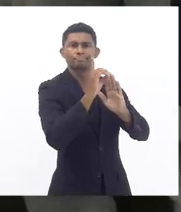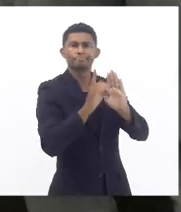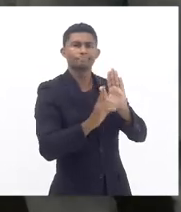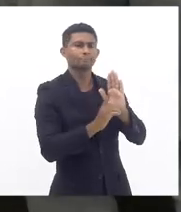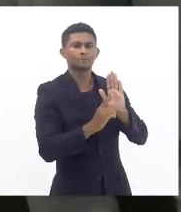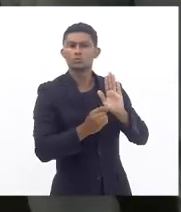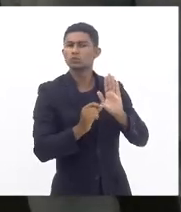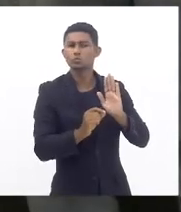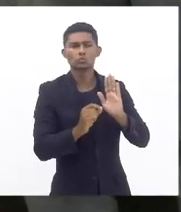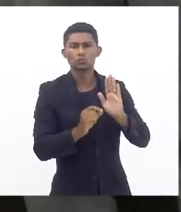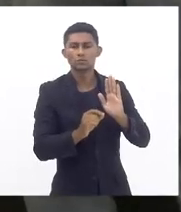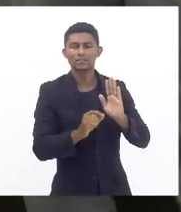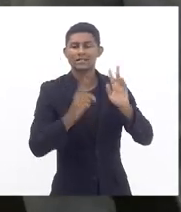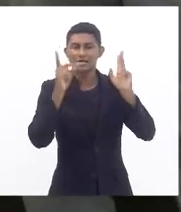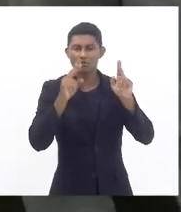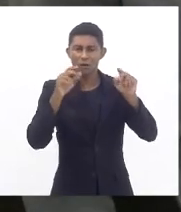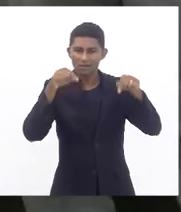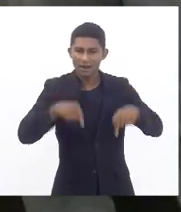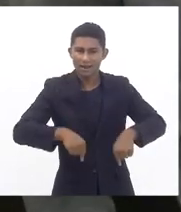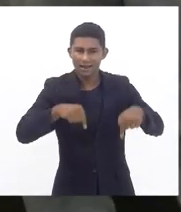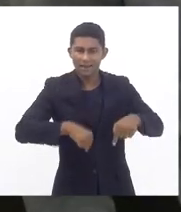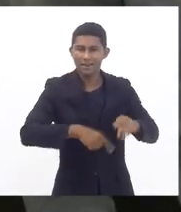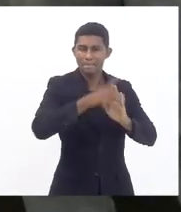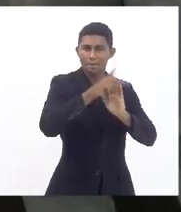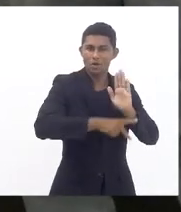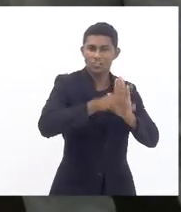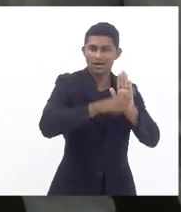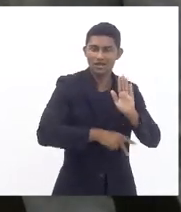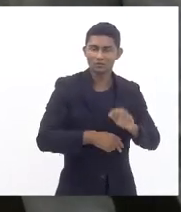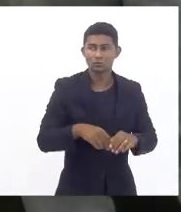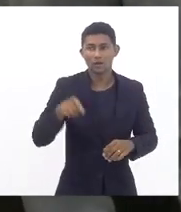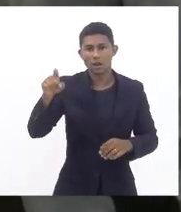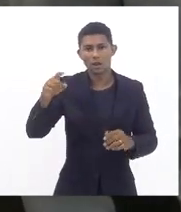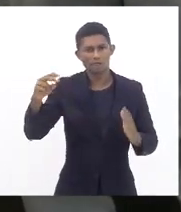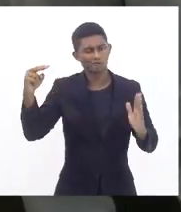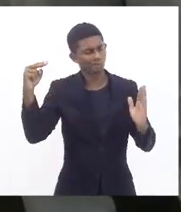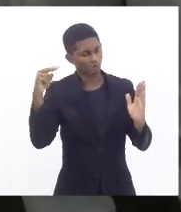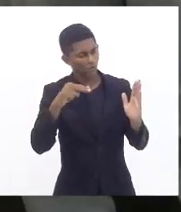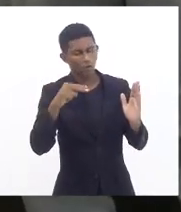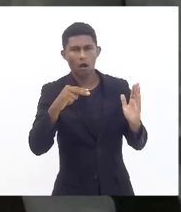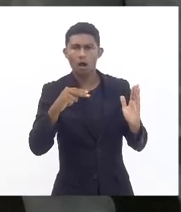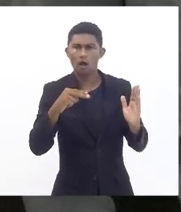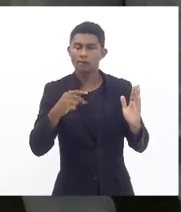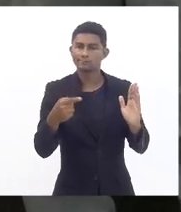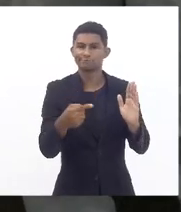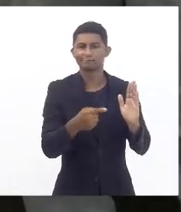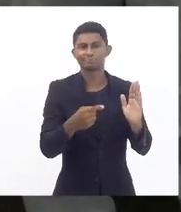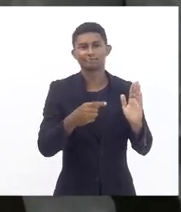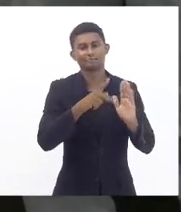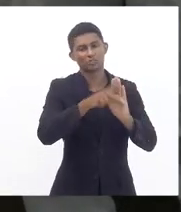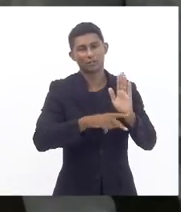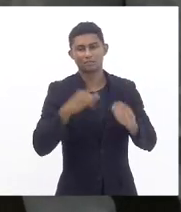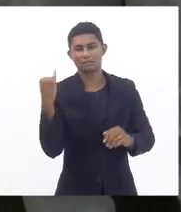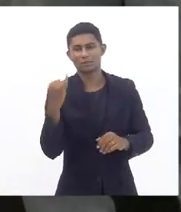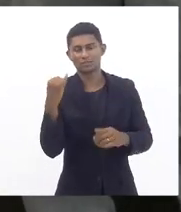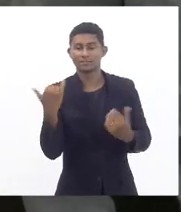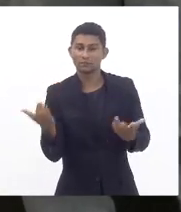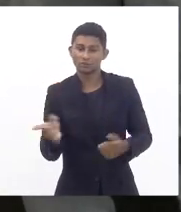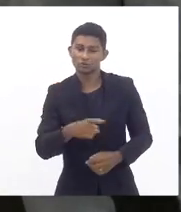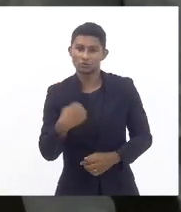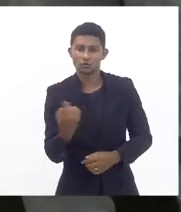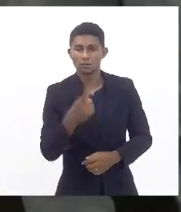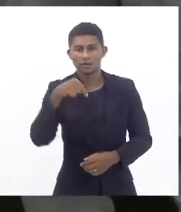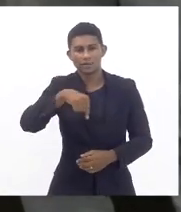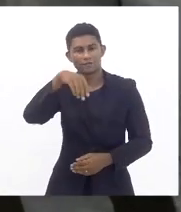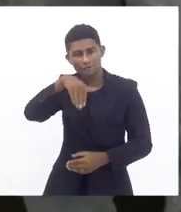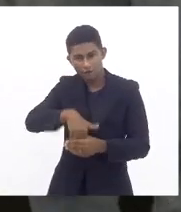no mesmo caminho do projeto. Daí a relevância do mesmo. Então, o nosso voto não pode ser outro,